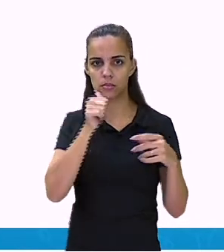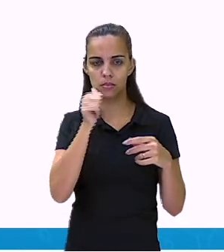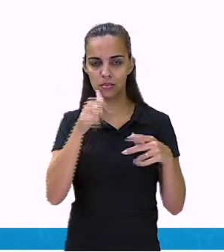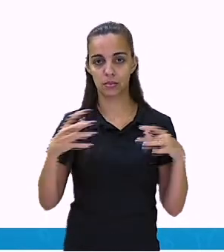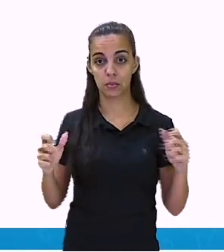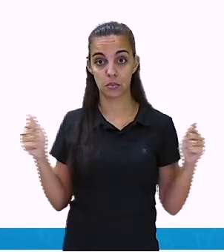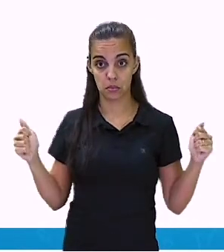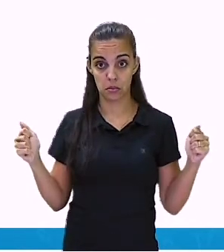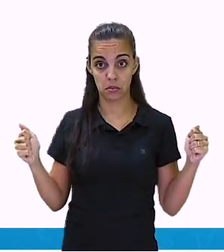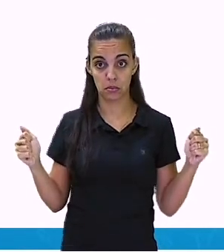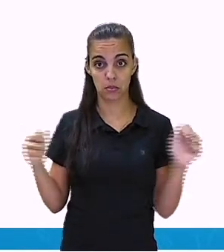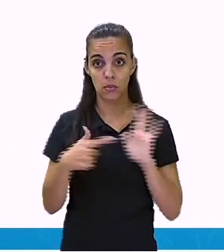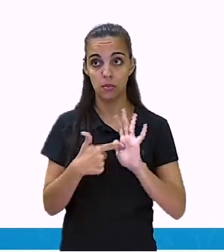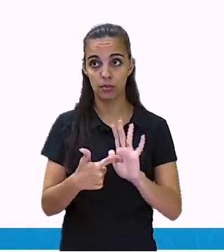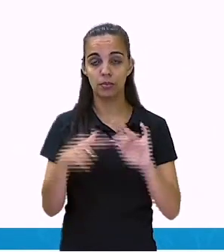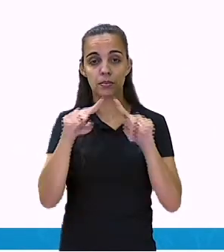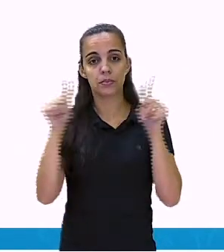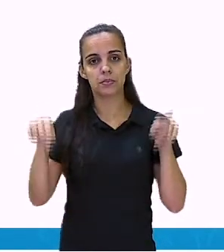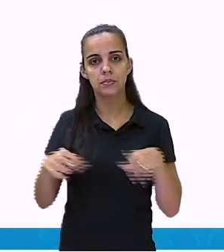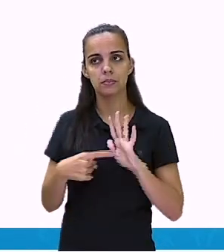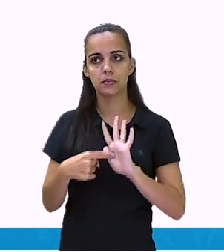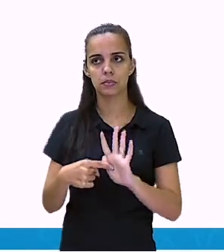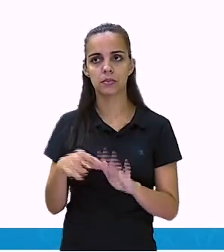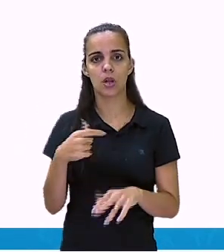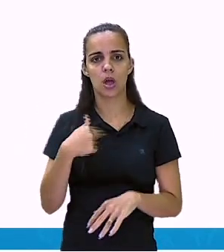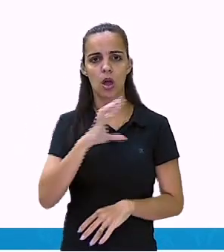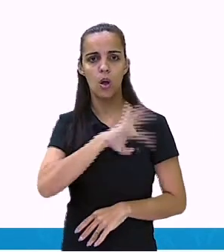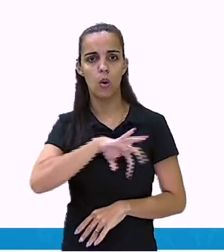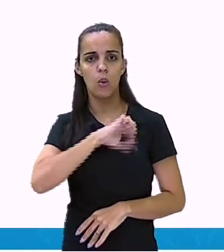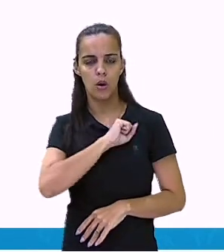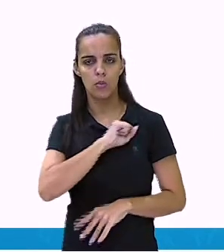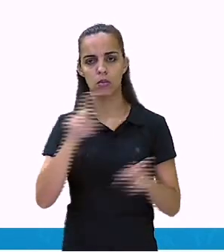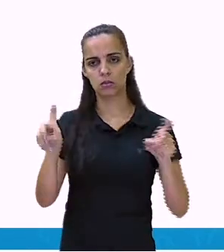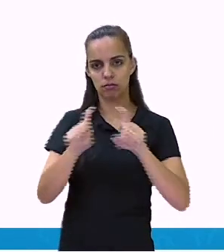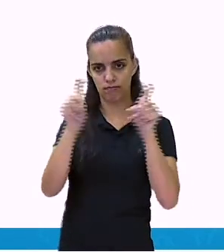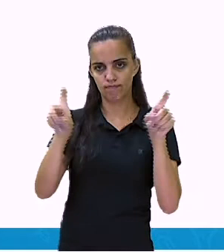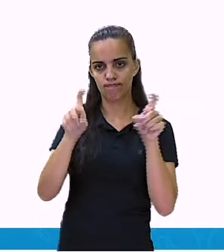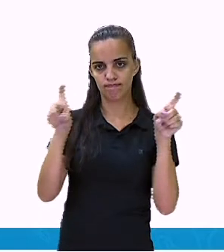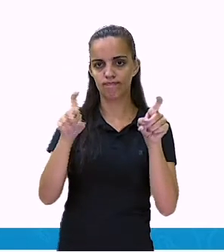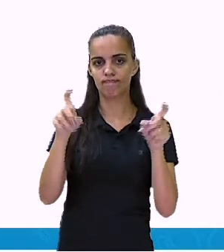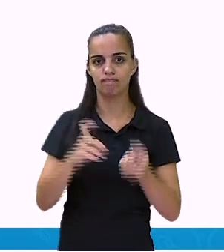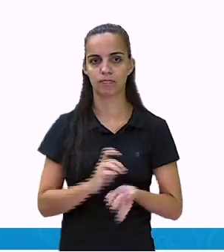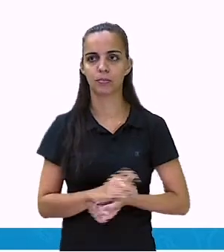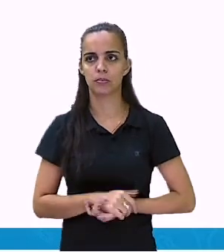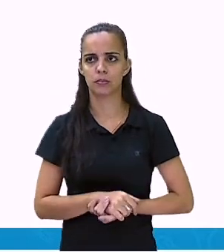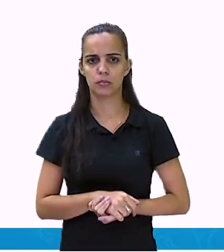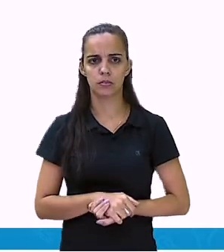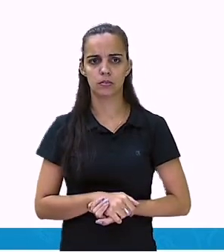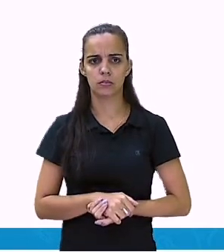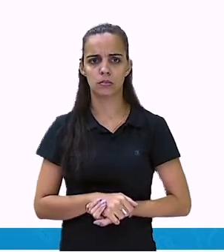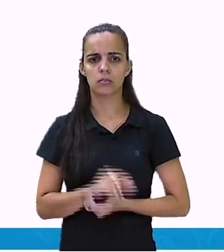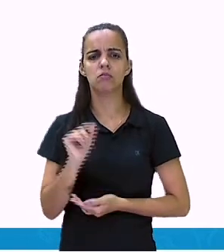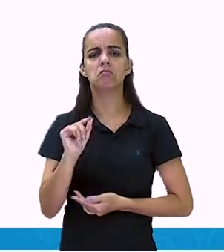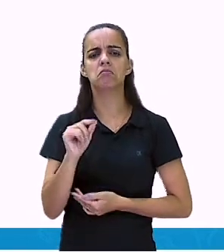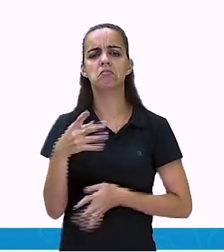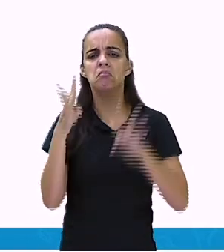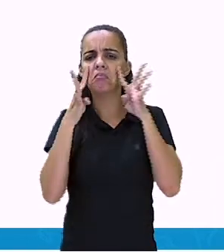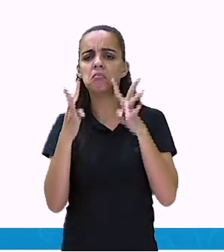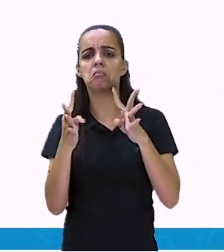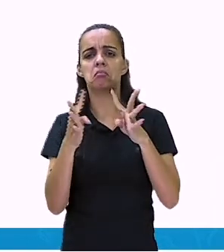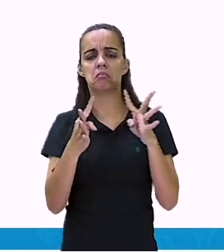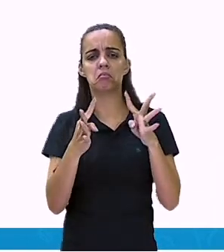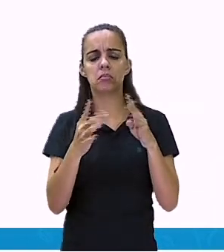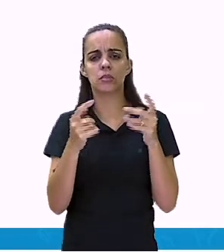segurando um cartaz onde ela expressa que eu amo meu computador. O que